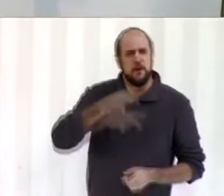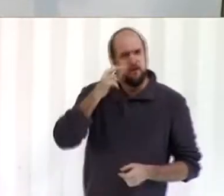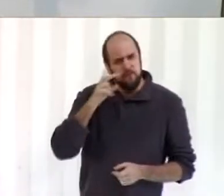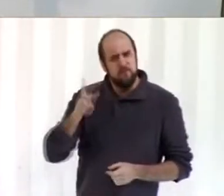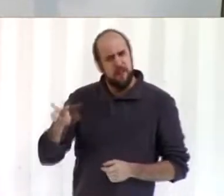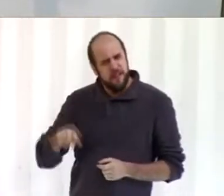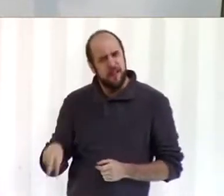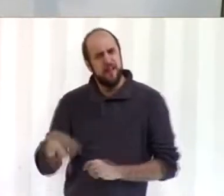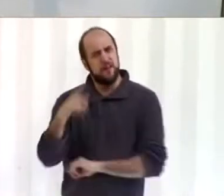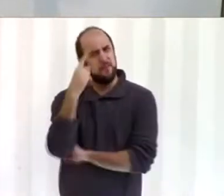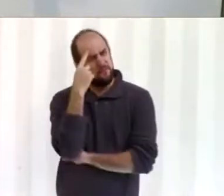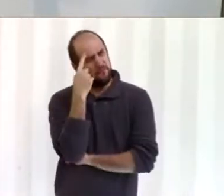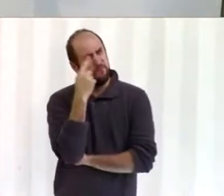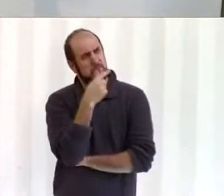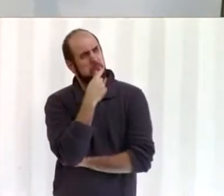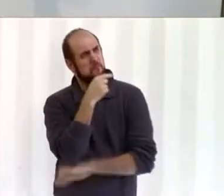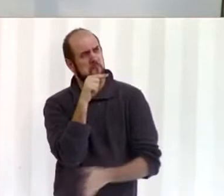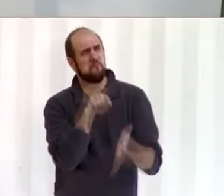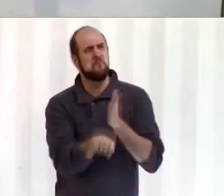gente fica se perguntando, mas